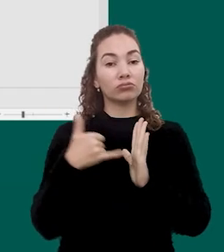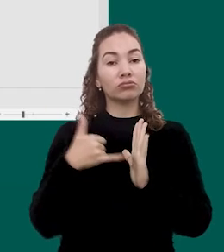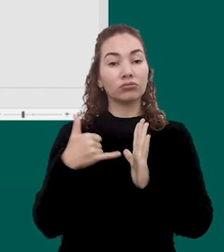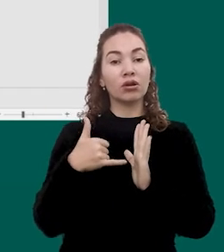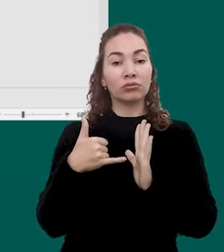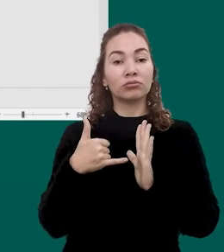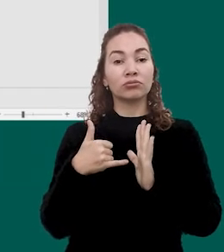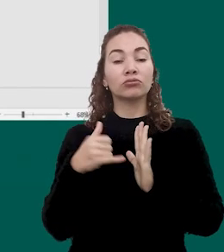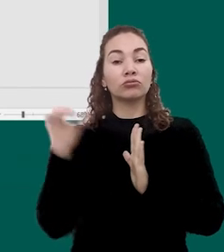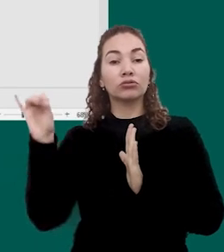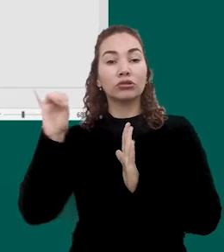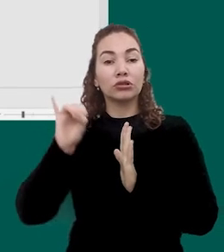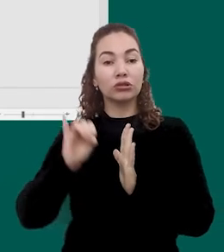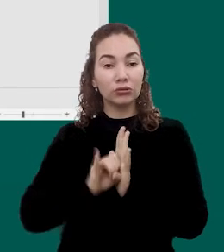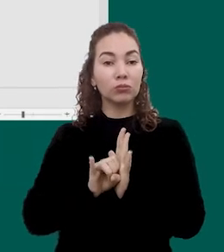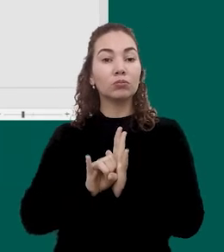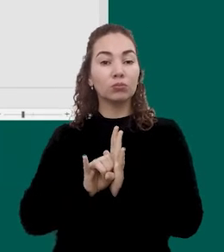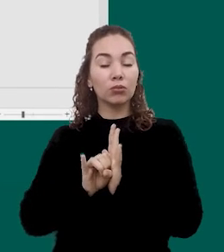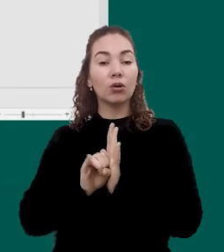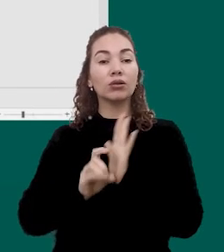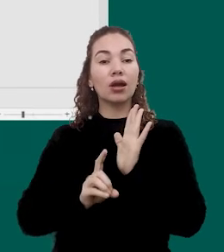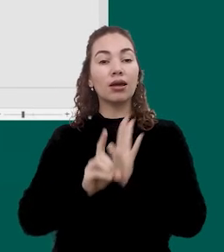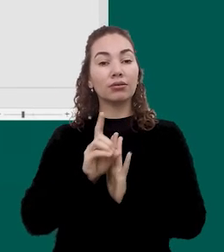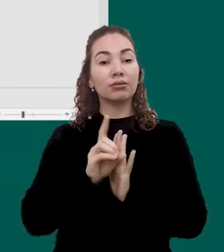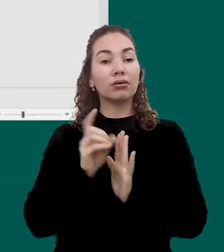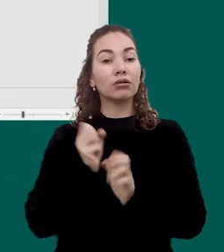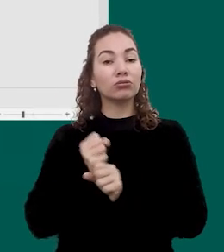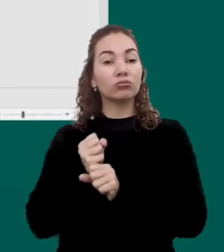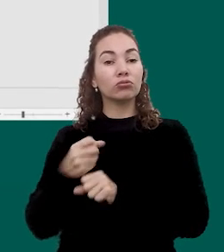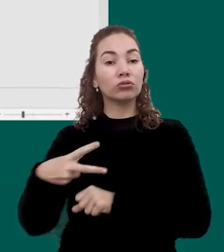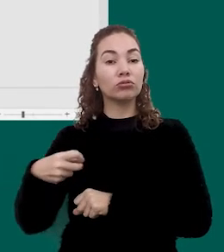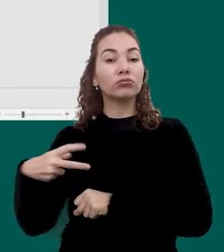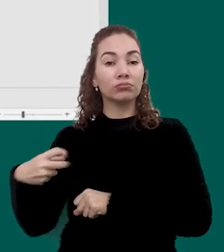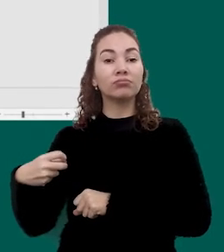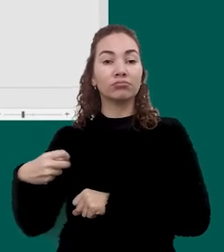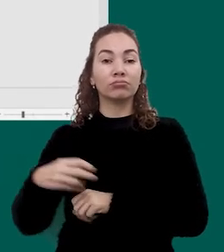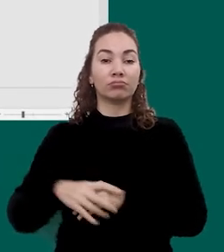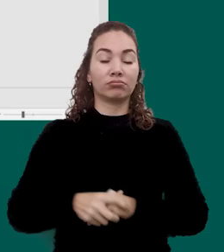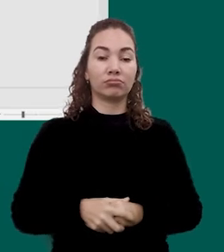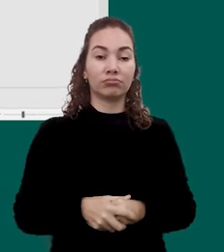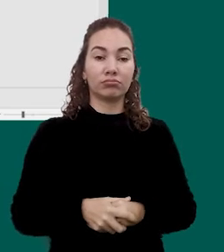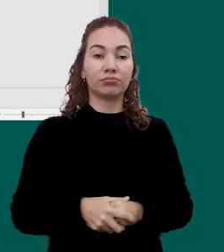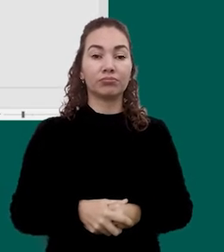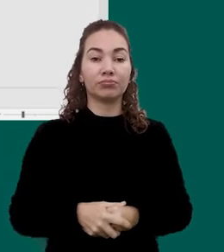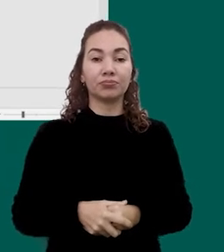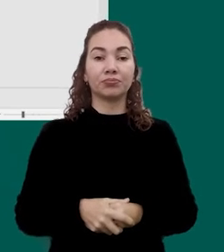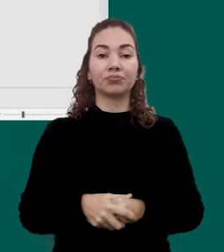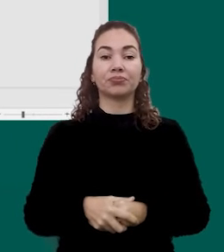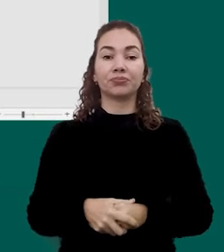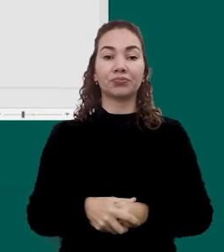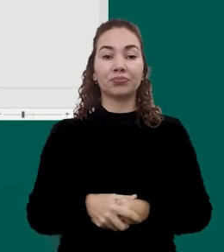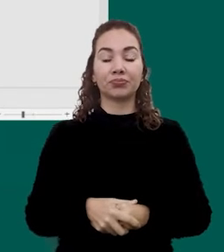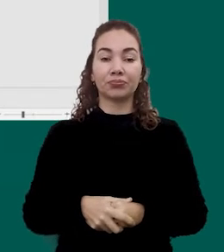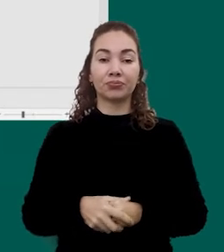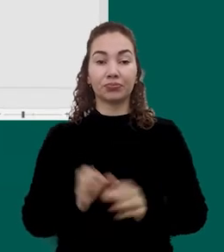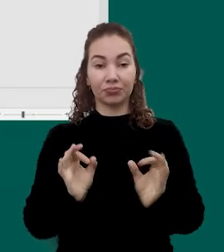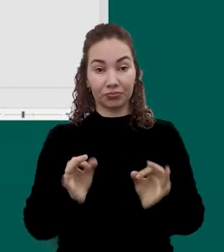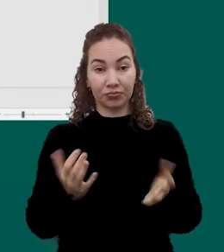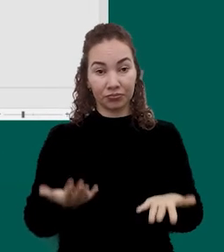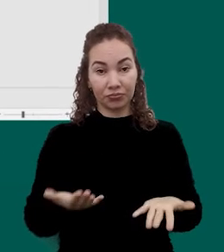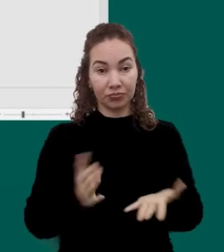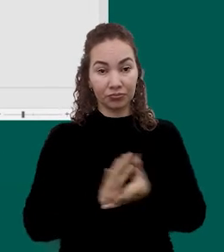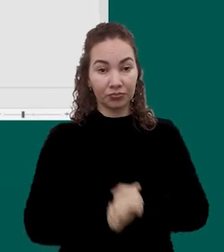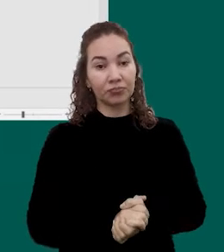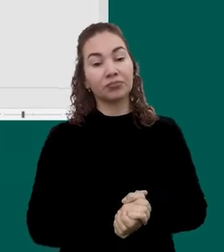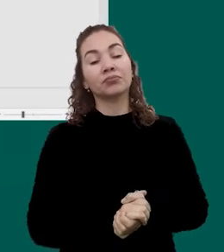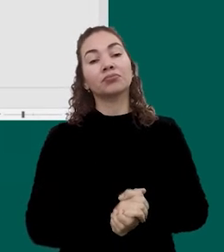seja, importar lá da declaração pré-preenchida os dados referentes ao nosso dependente, certo?